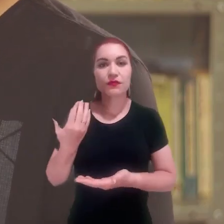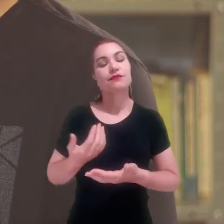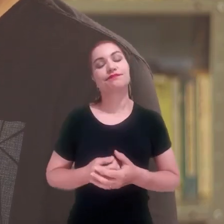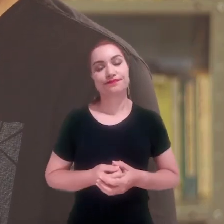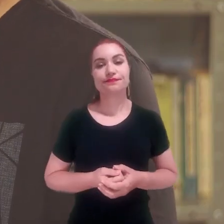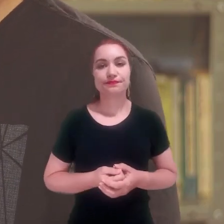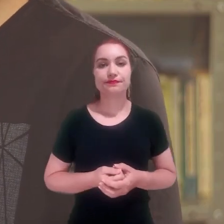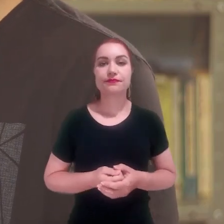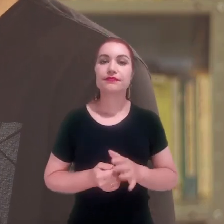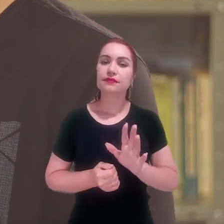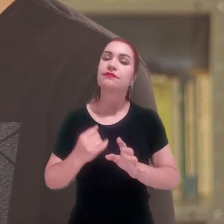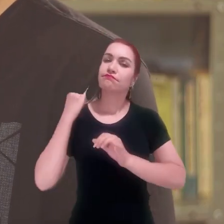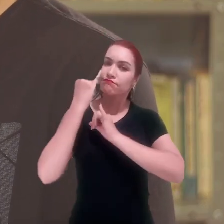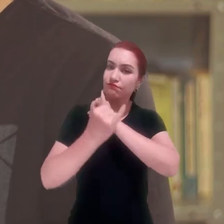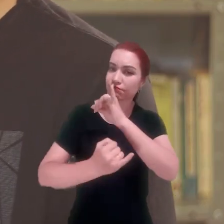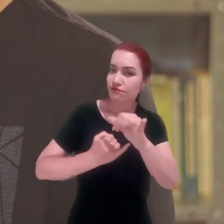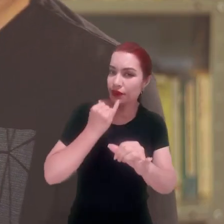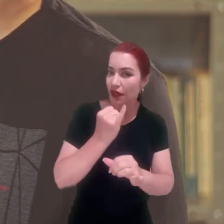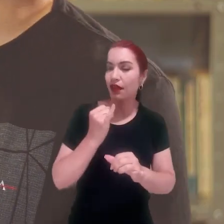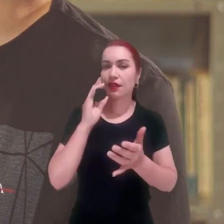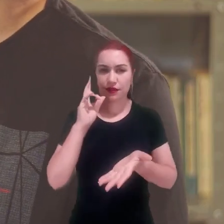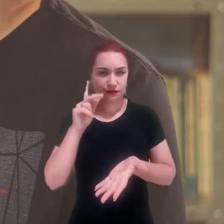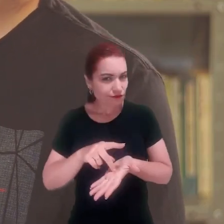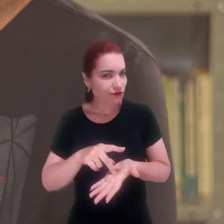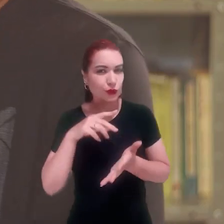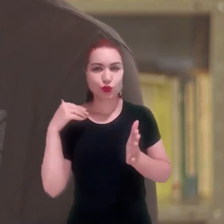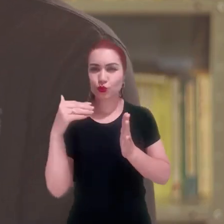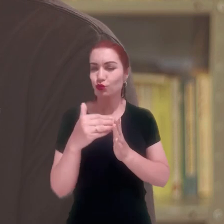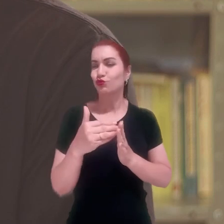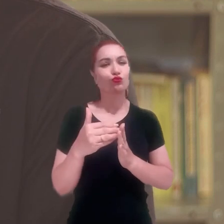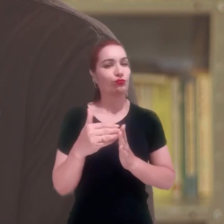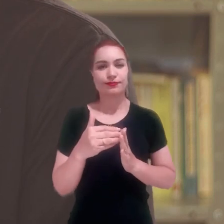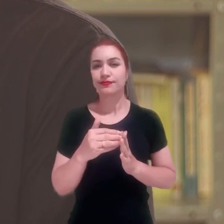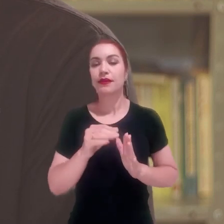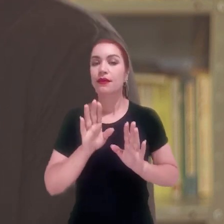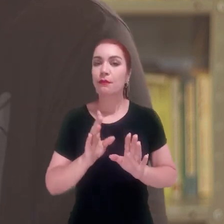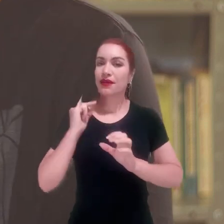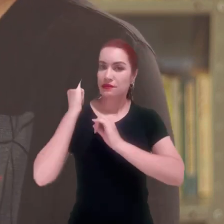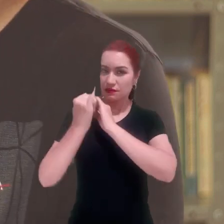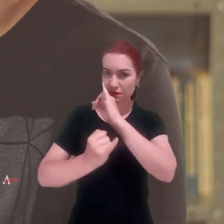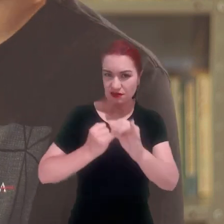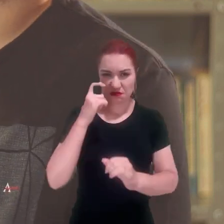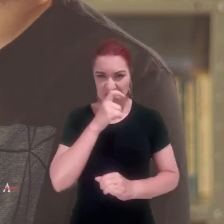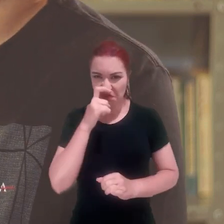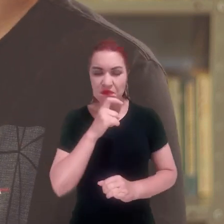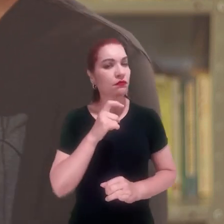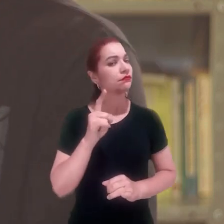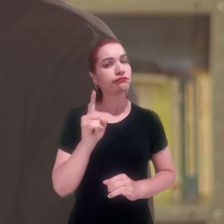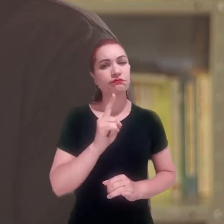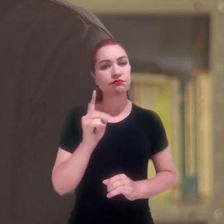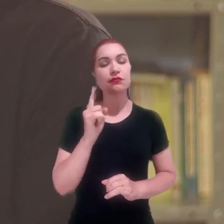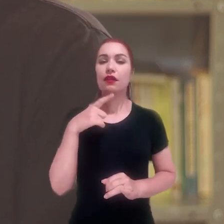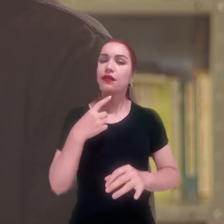É importante entender que uma lenda ela não é plenamente a realidade. Porém, uma lenda não é totalmente uma mentira. E